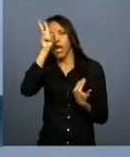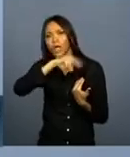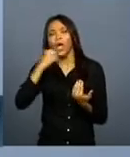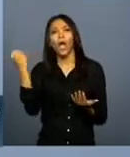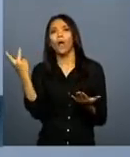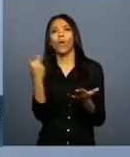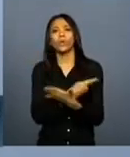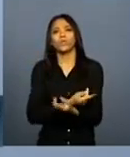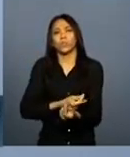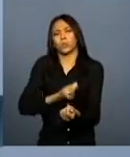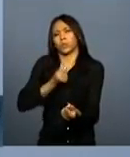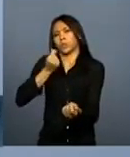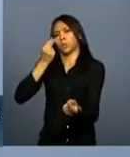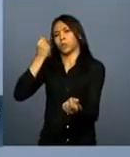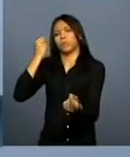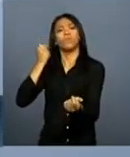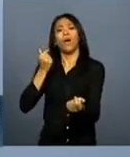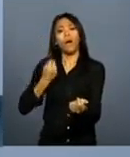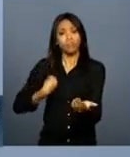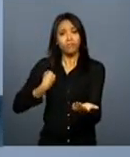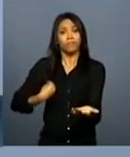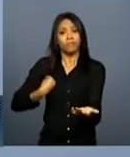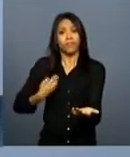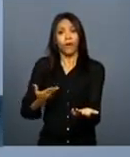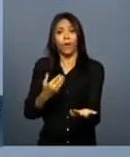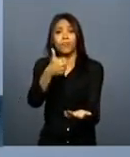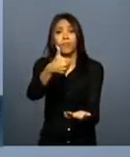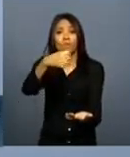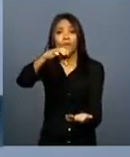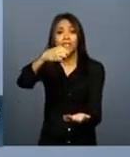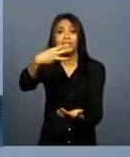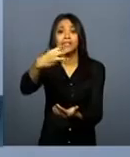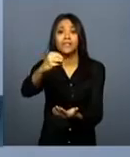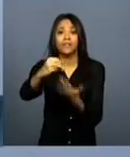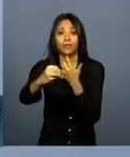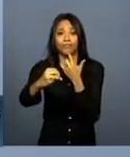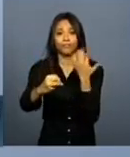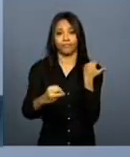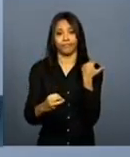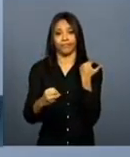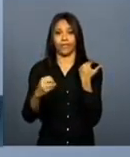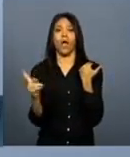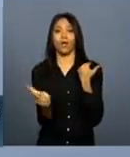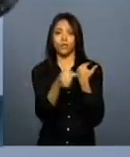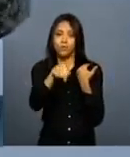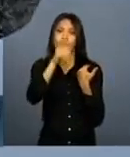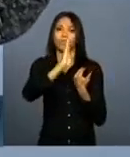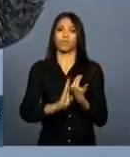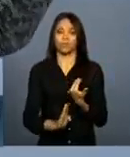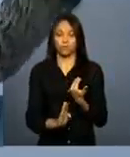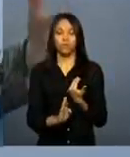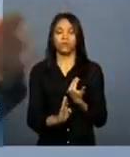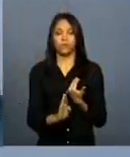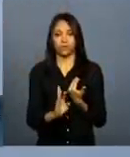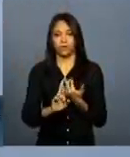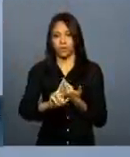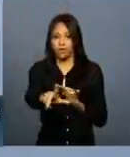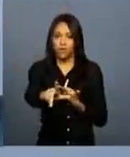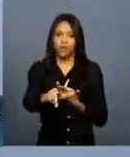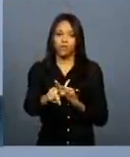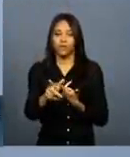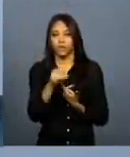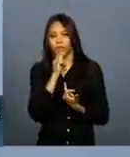uma história recente, 1930, acabou de acontecer no Brasil, e a forma diferente